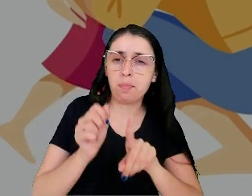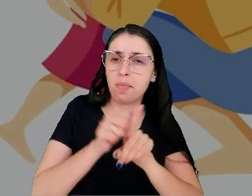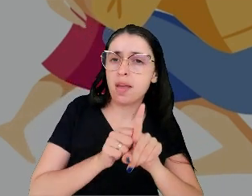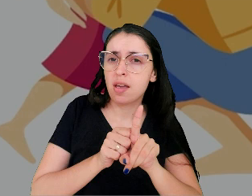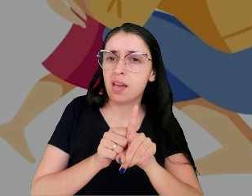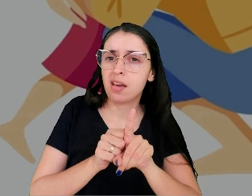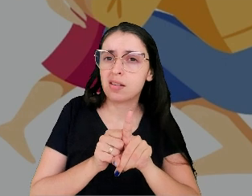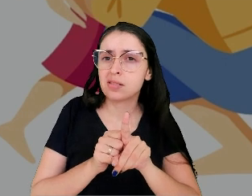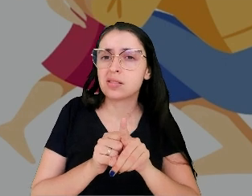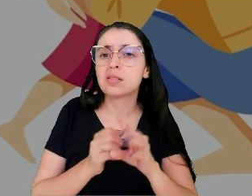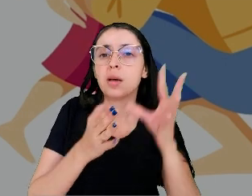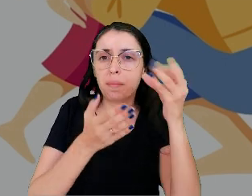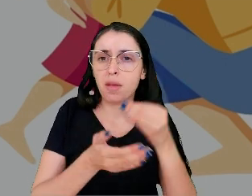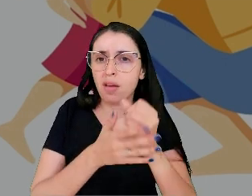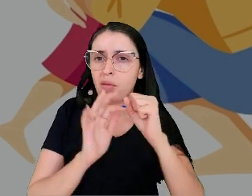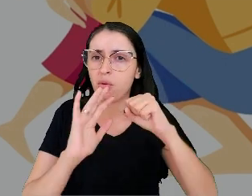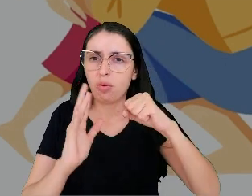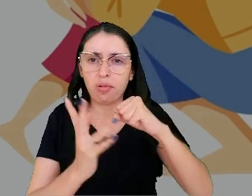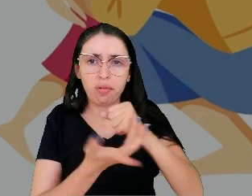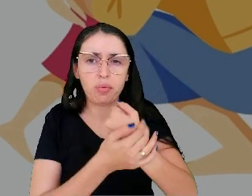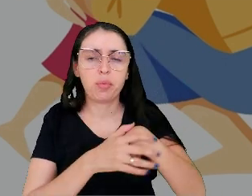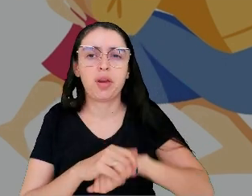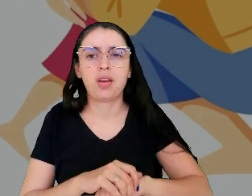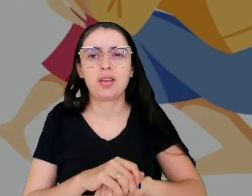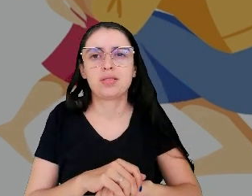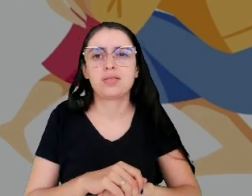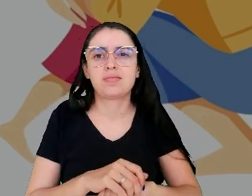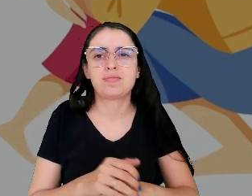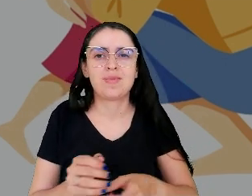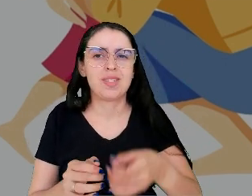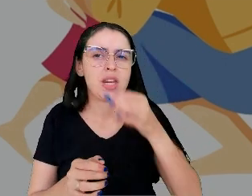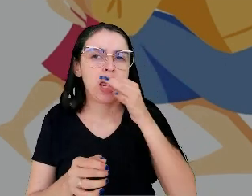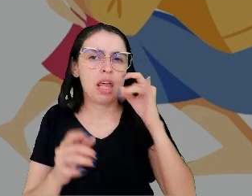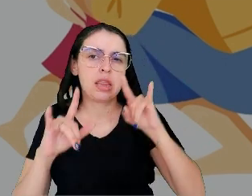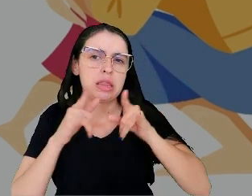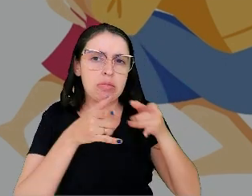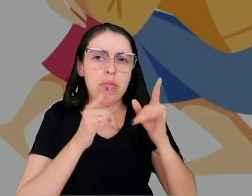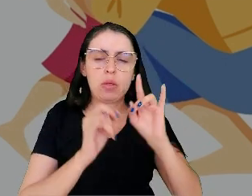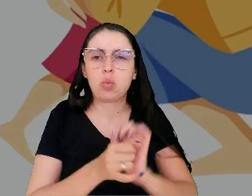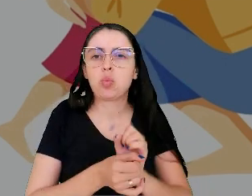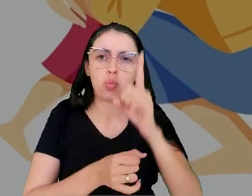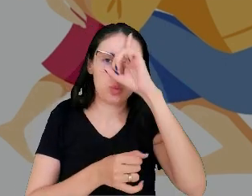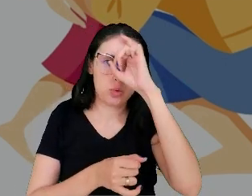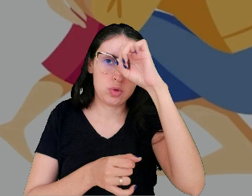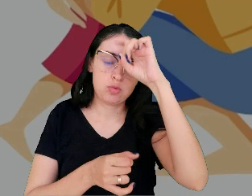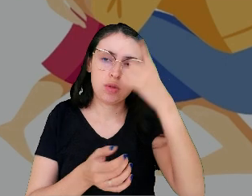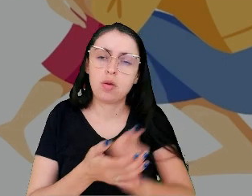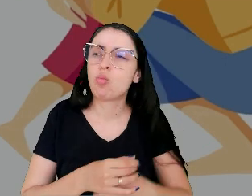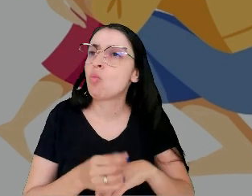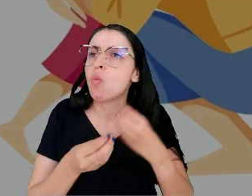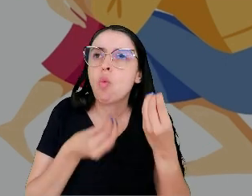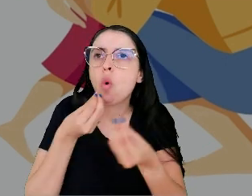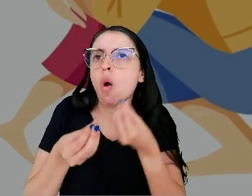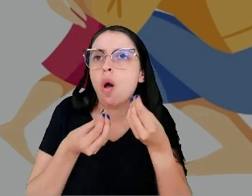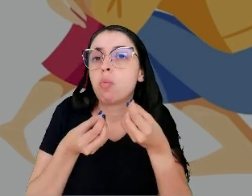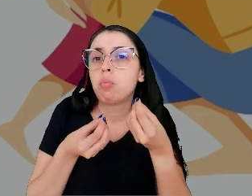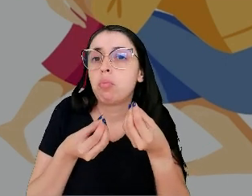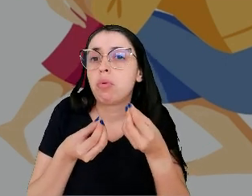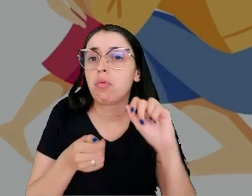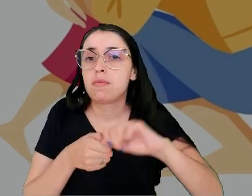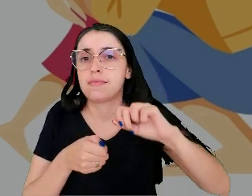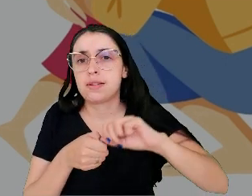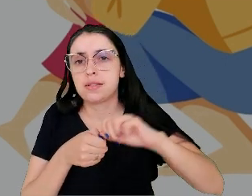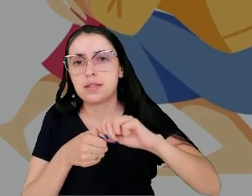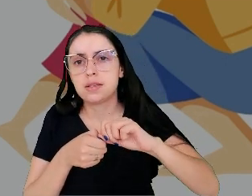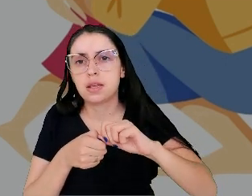que ficar entubada durante um bom tempo, com todo o drama da decisão do que fazer. A gente sempre